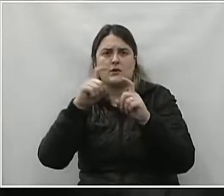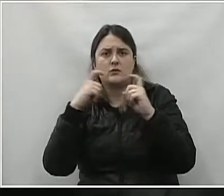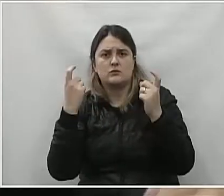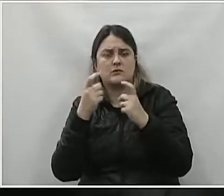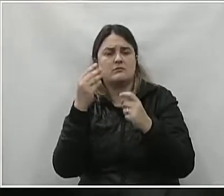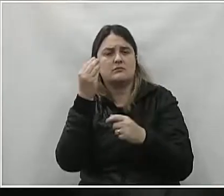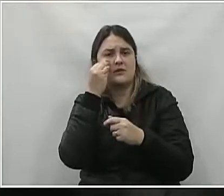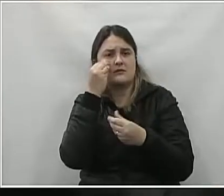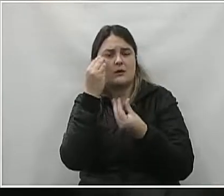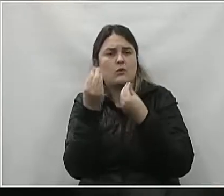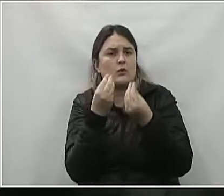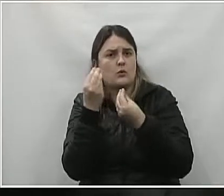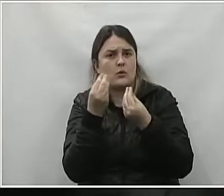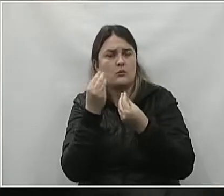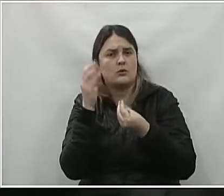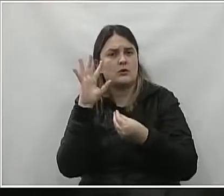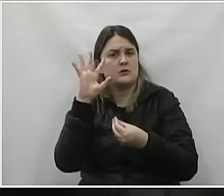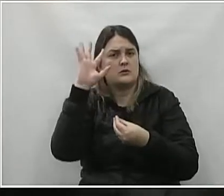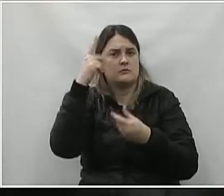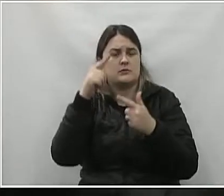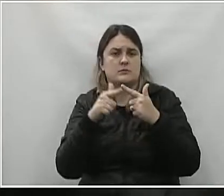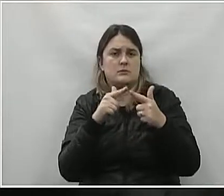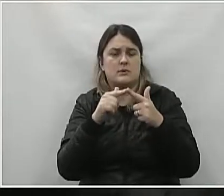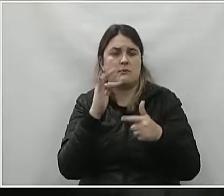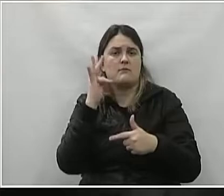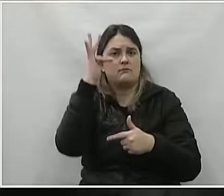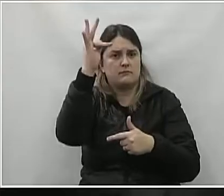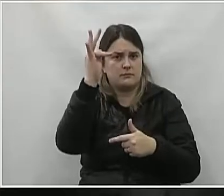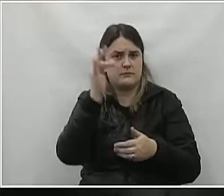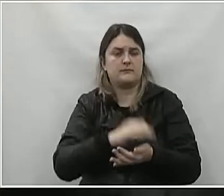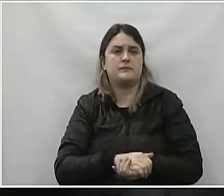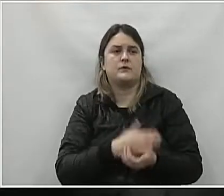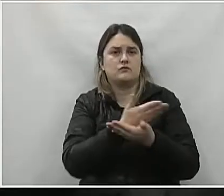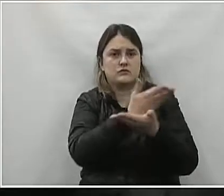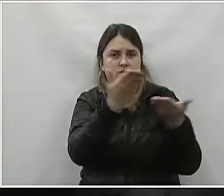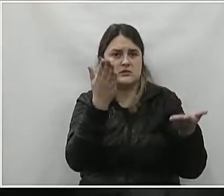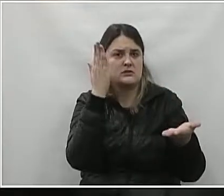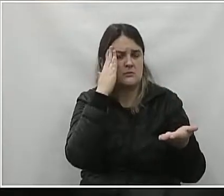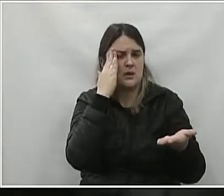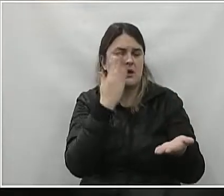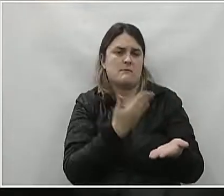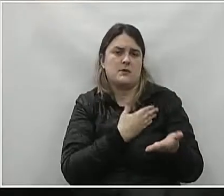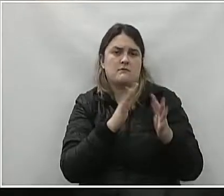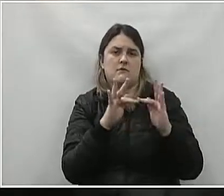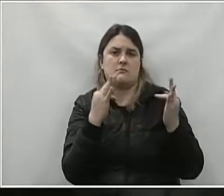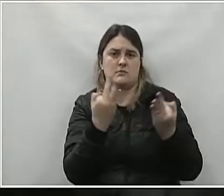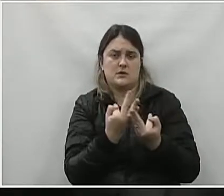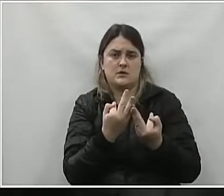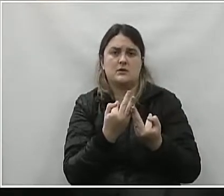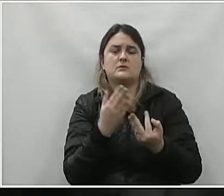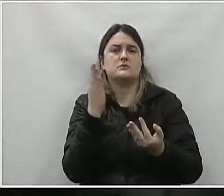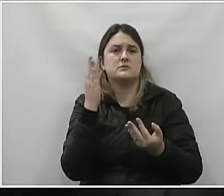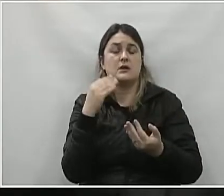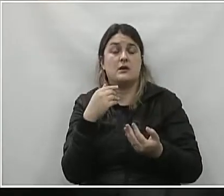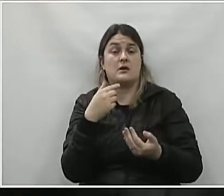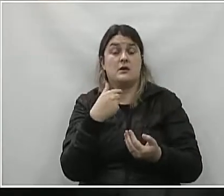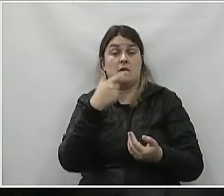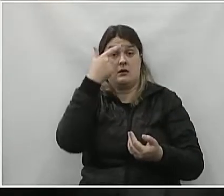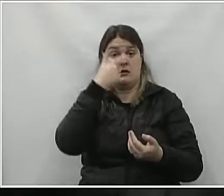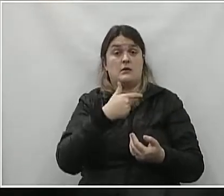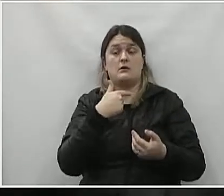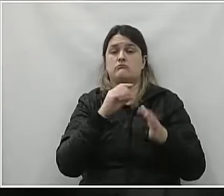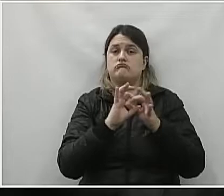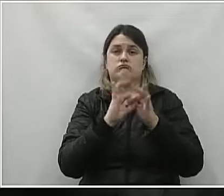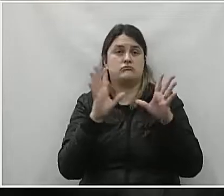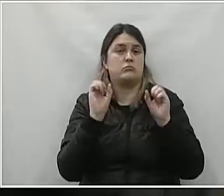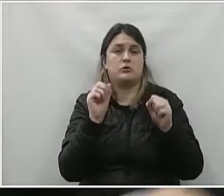buscar, né, uma solução para frente aí. Então, só queria deixar aqui isso para todos vocês aí, amigos e familiares, que a gente está, eu, no caso, estou à